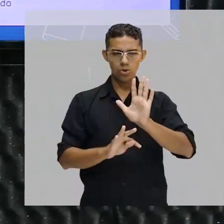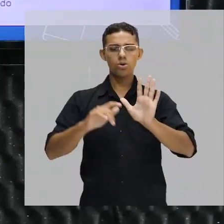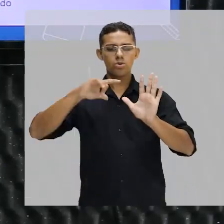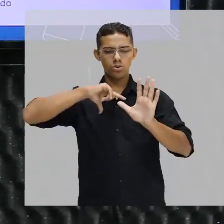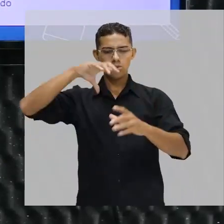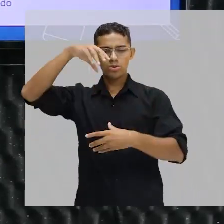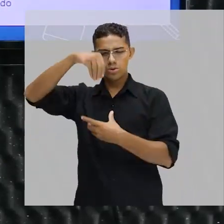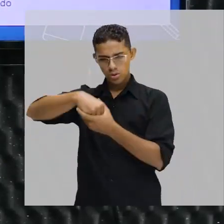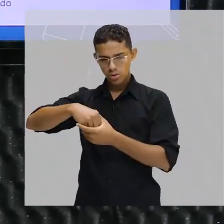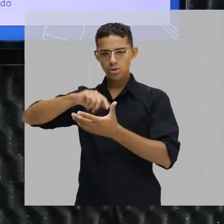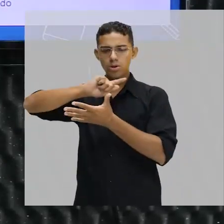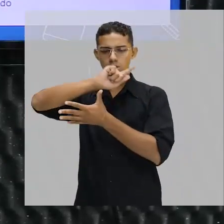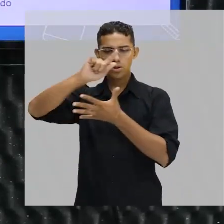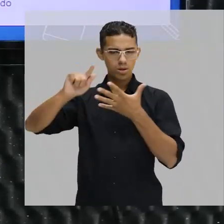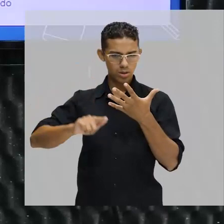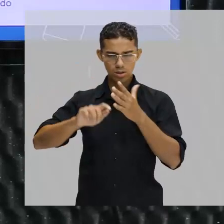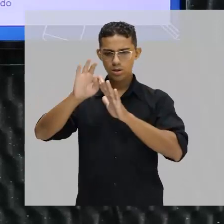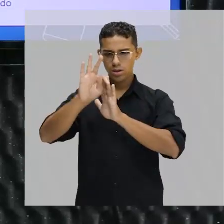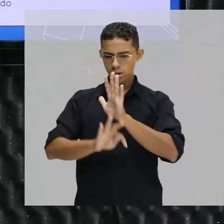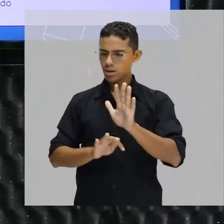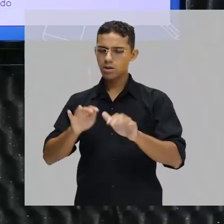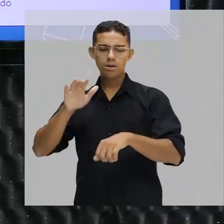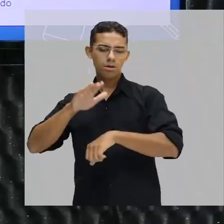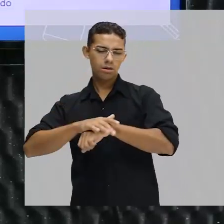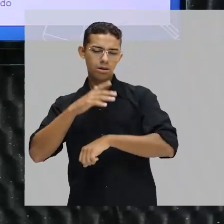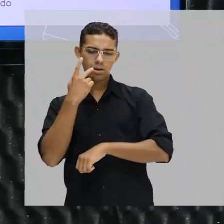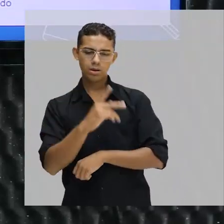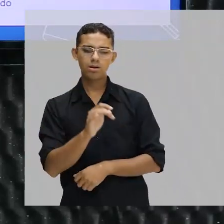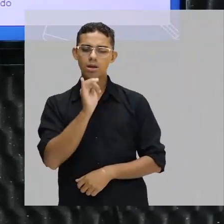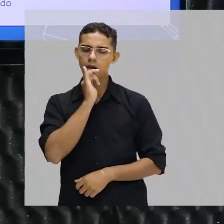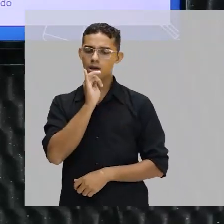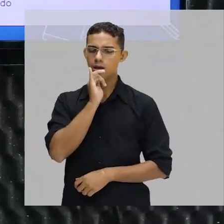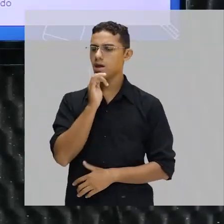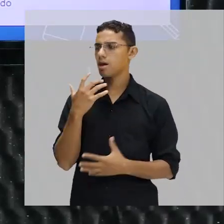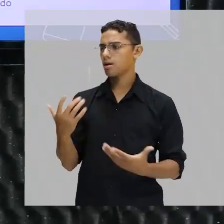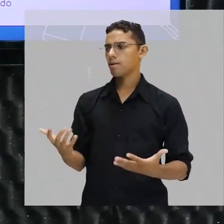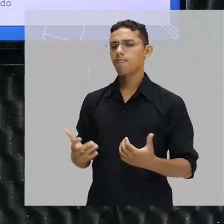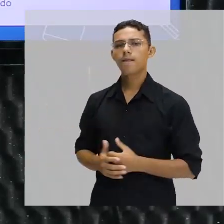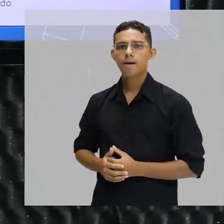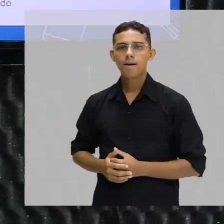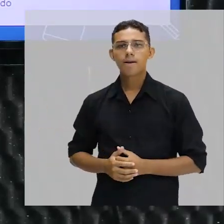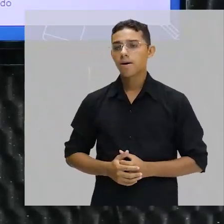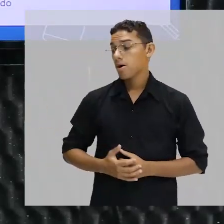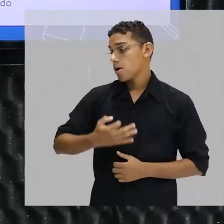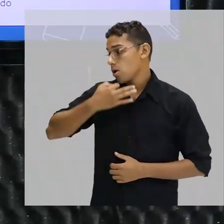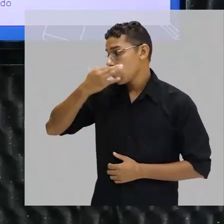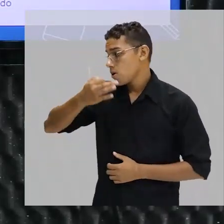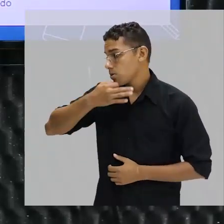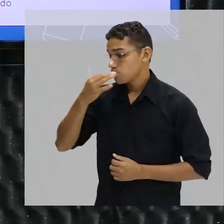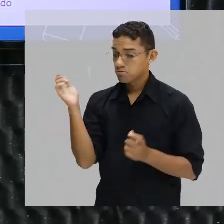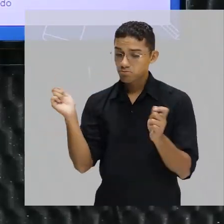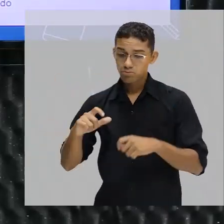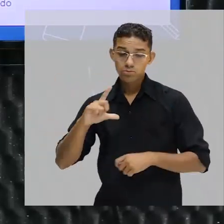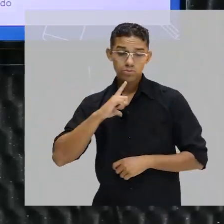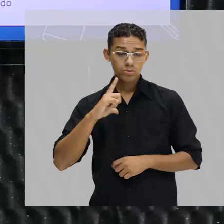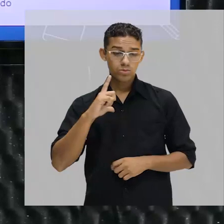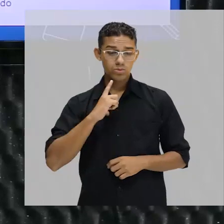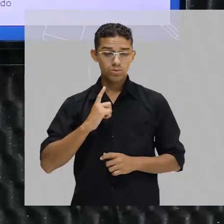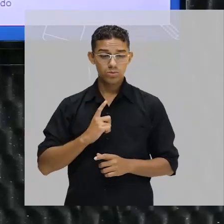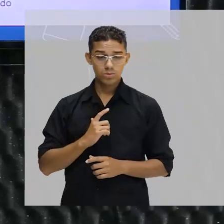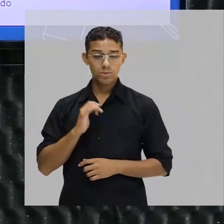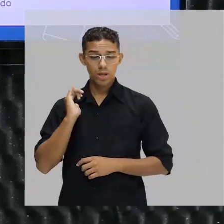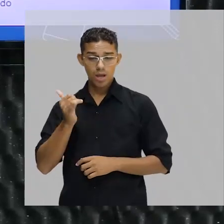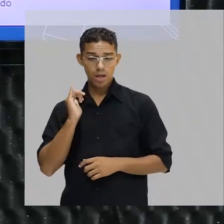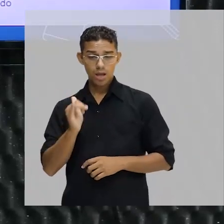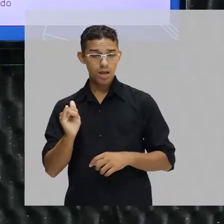gêneros textuais. Mais de uma tipologia. Eu posso ter, por exemplo, na carta de opinião, eu posso ter a tipologia